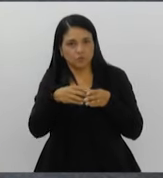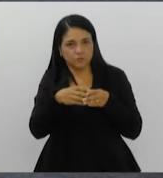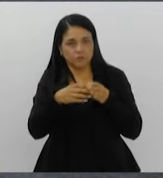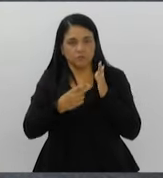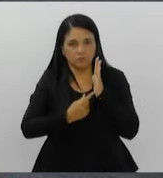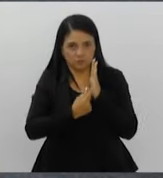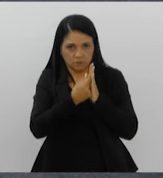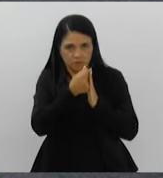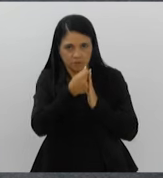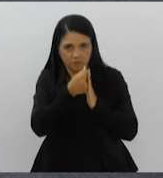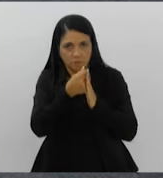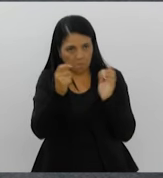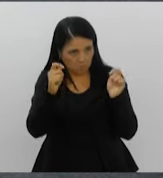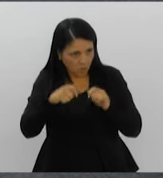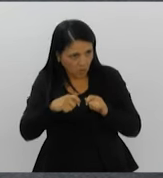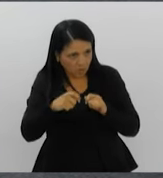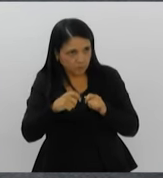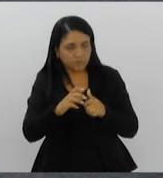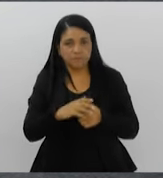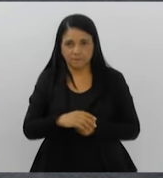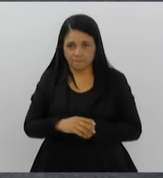Orçamento. É possível?